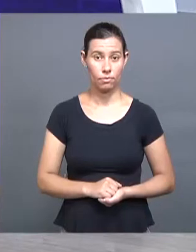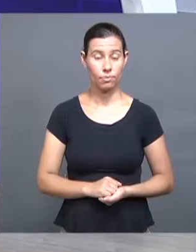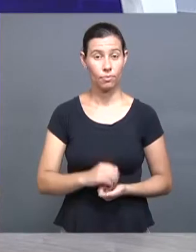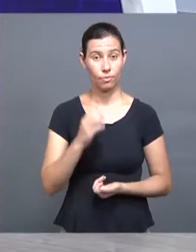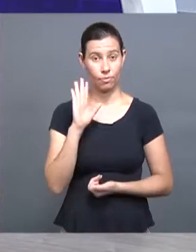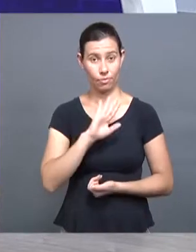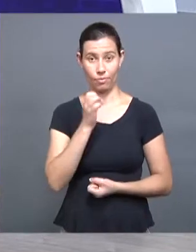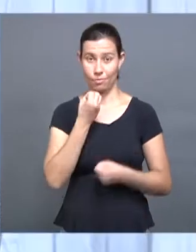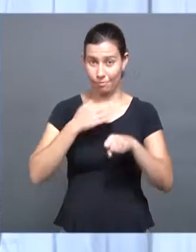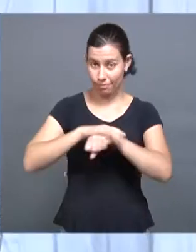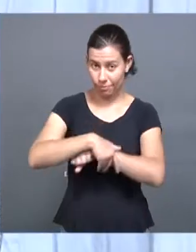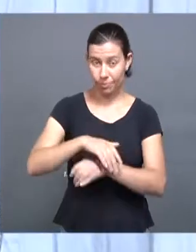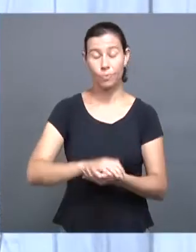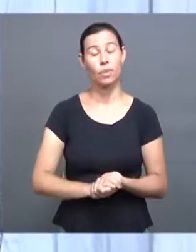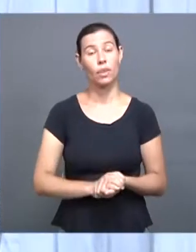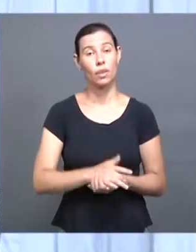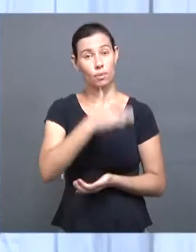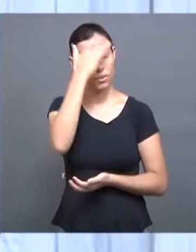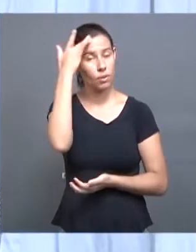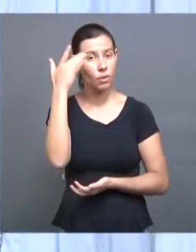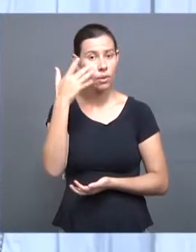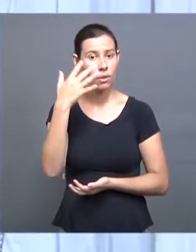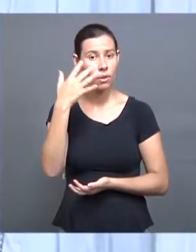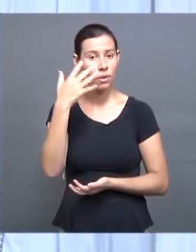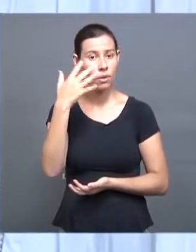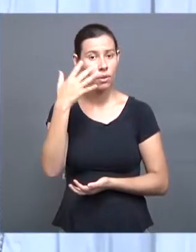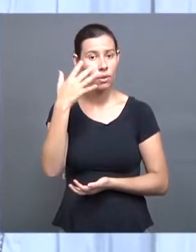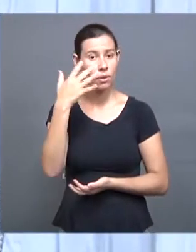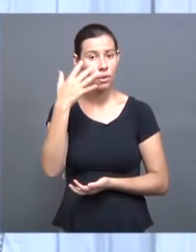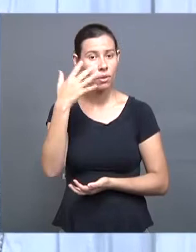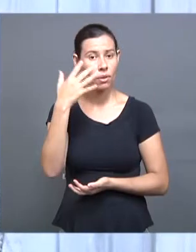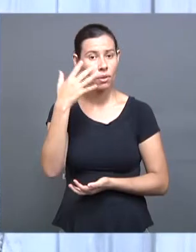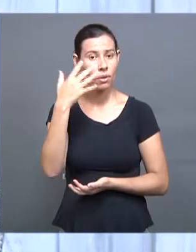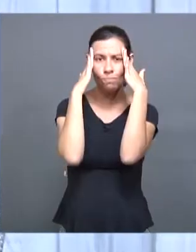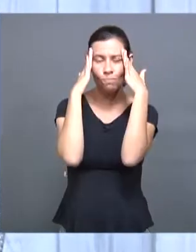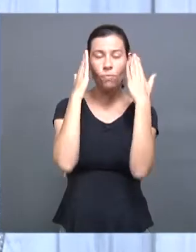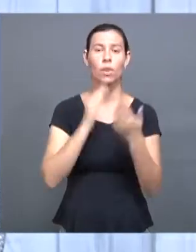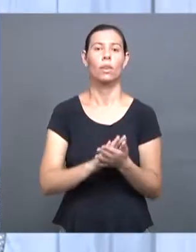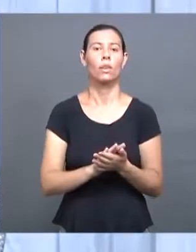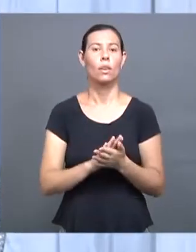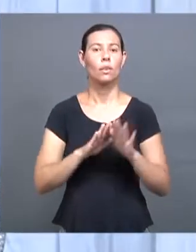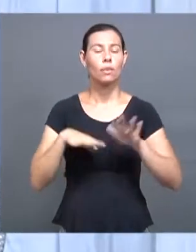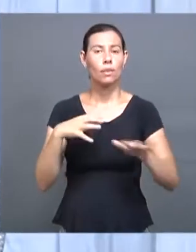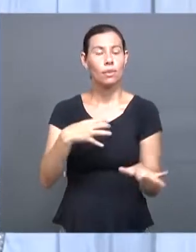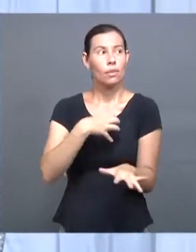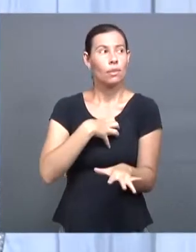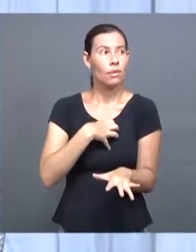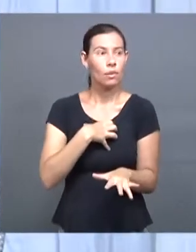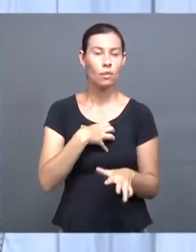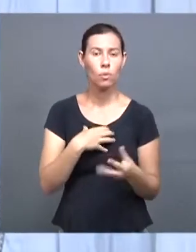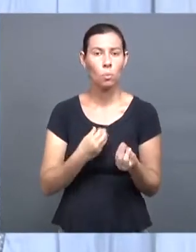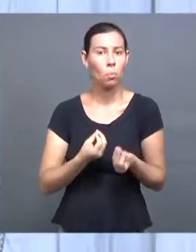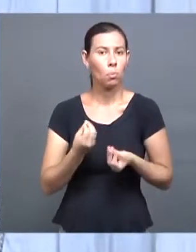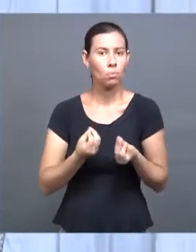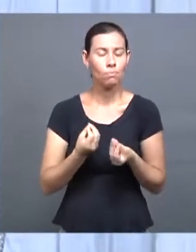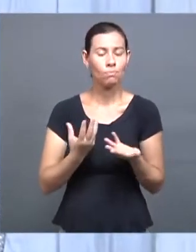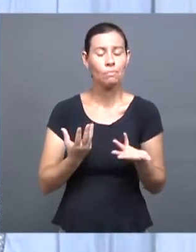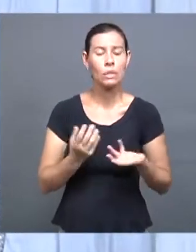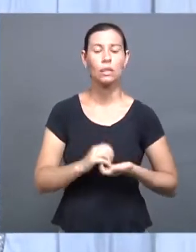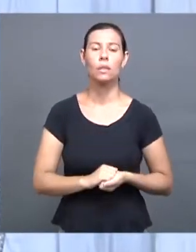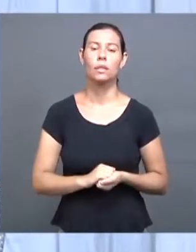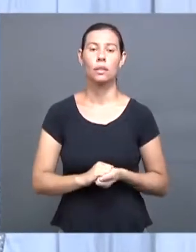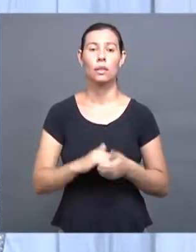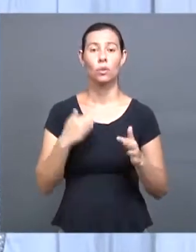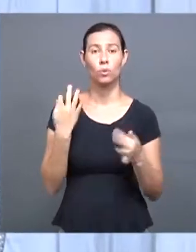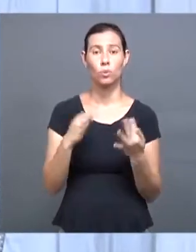Olá, boa noite. Quem nunca sentiu dor de cabeça, aquela sensação incômoda não passa. E quando